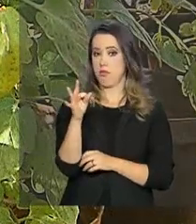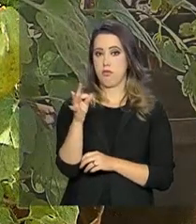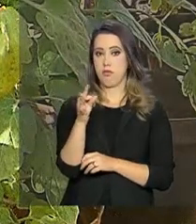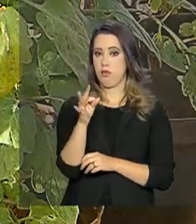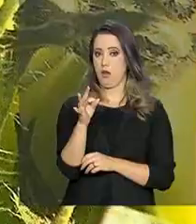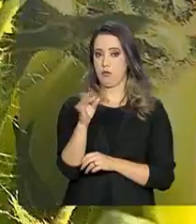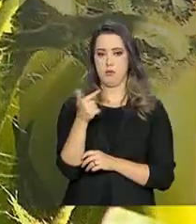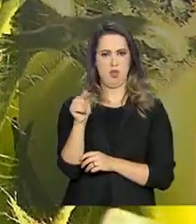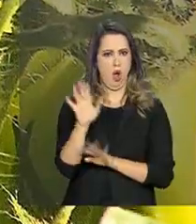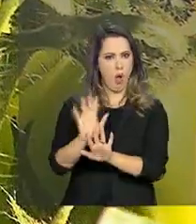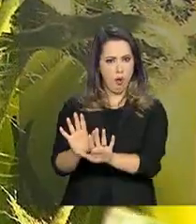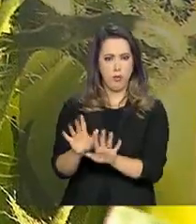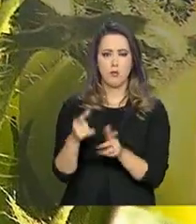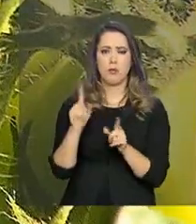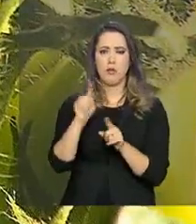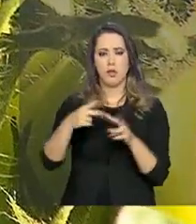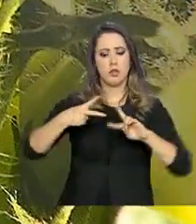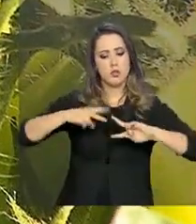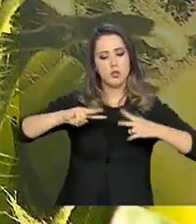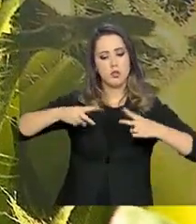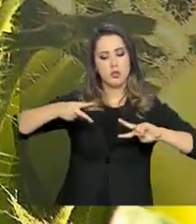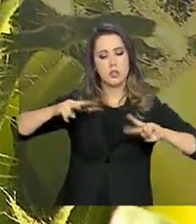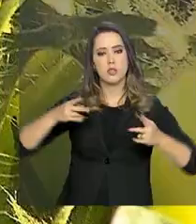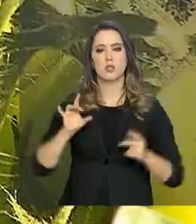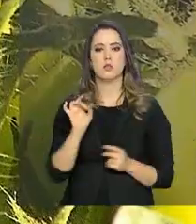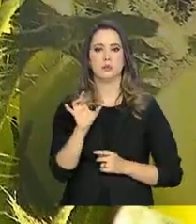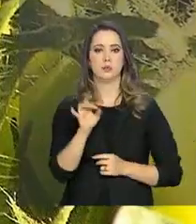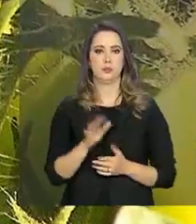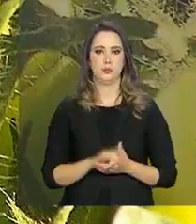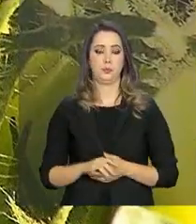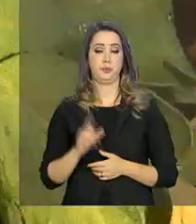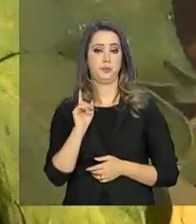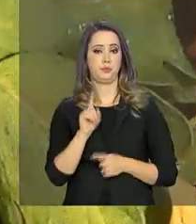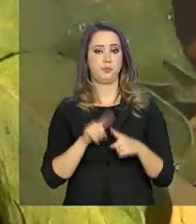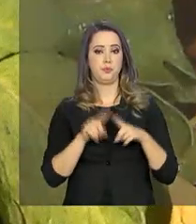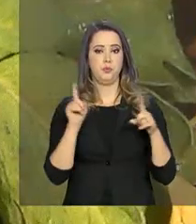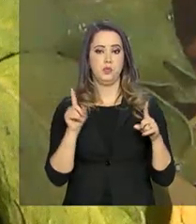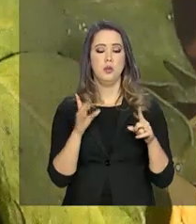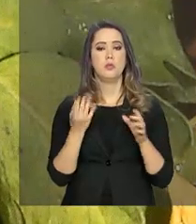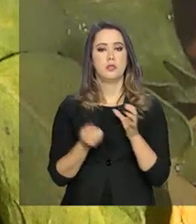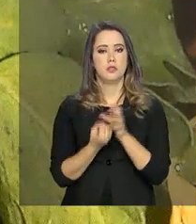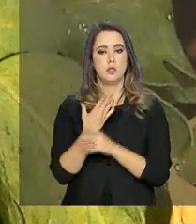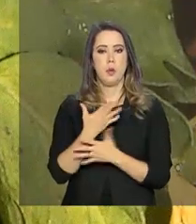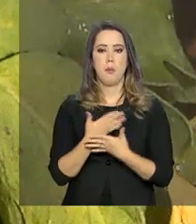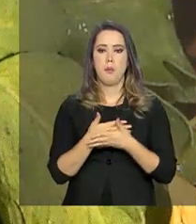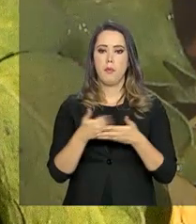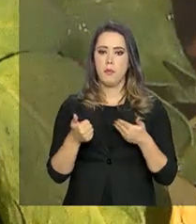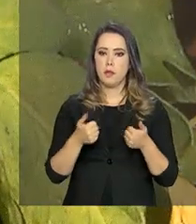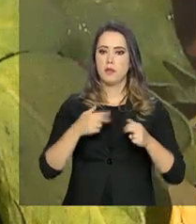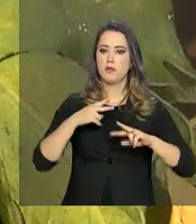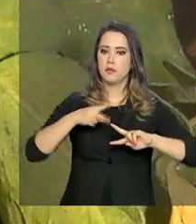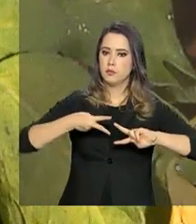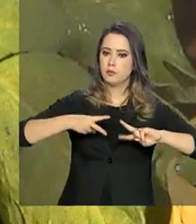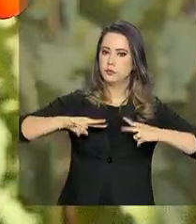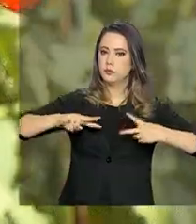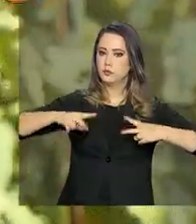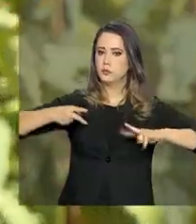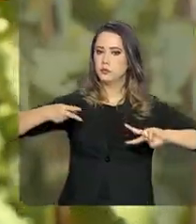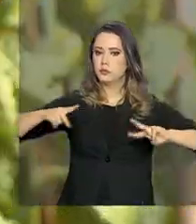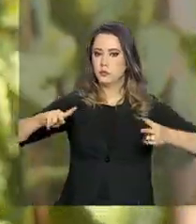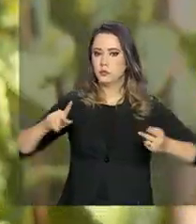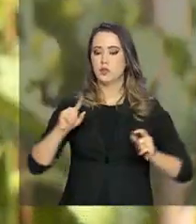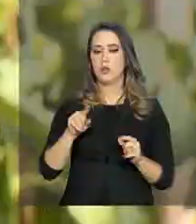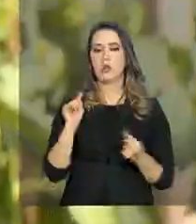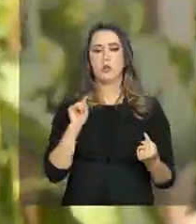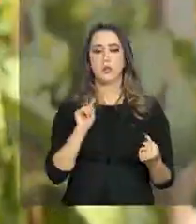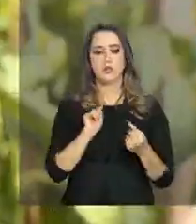característica que a natureza não seria capaz de criar mas é sim um fruto de melhoramento convencional que tem